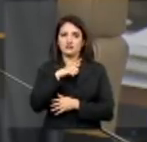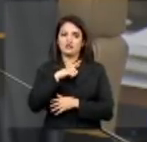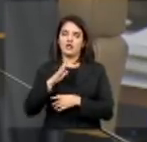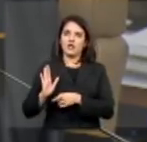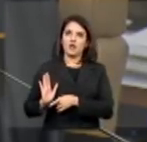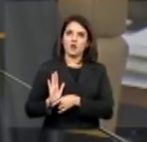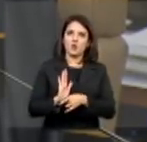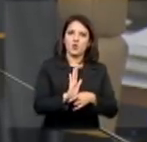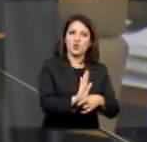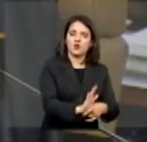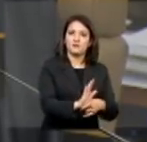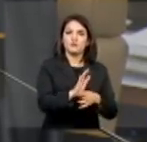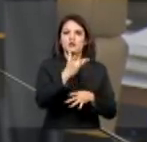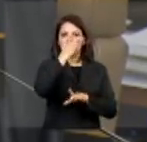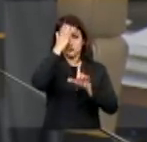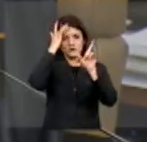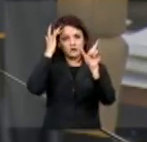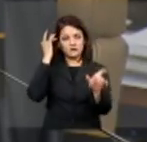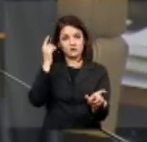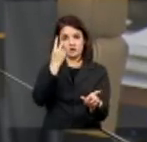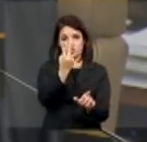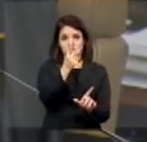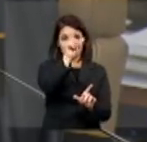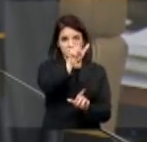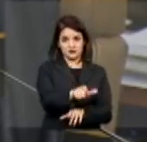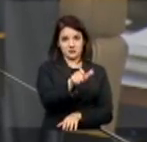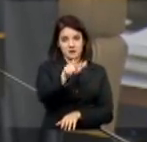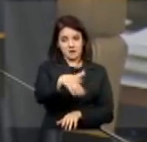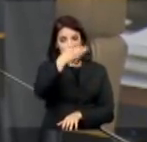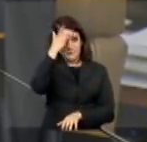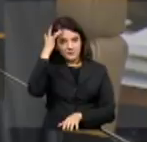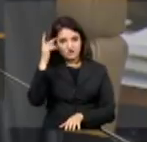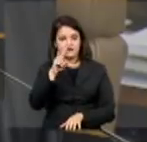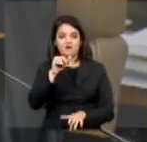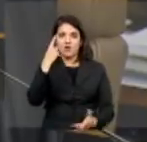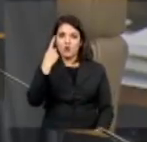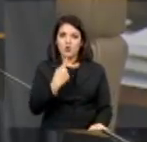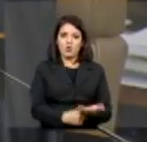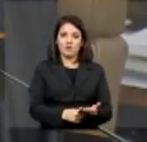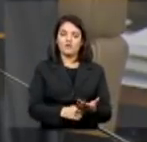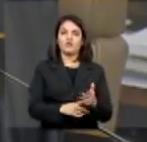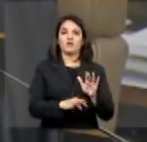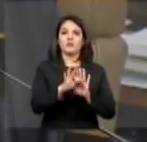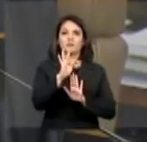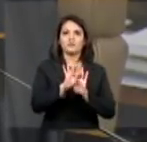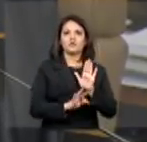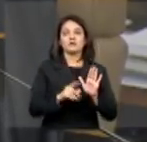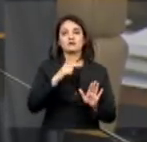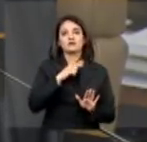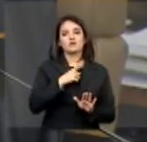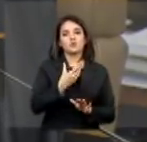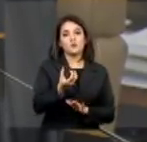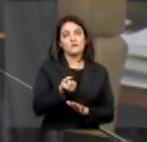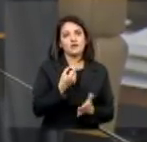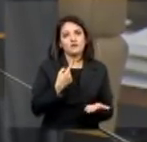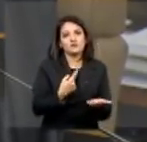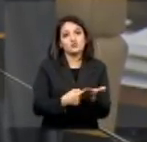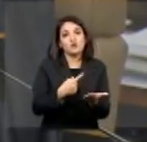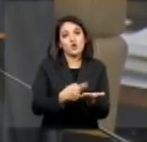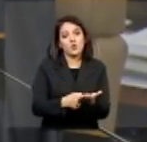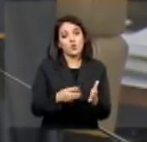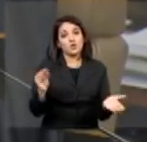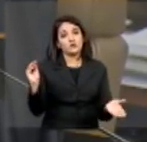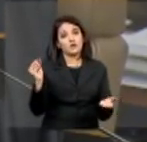que devem confirmar a tese acusatória visando obter os benefícios do acordo na sentença e